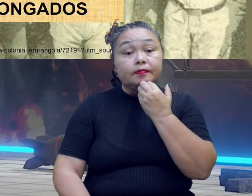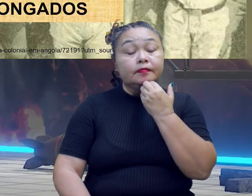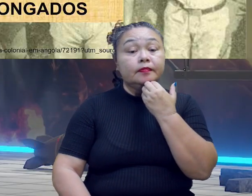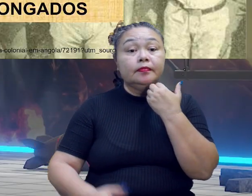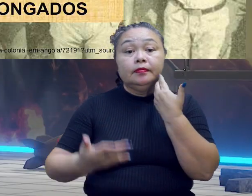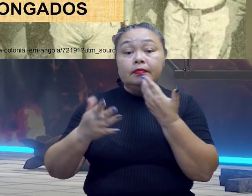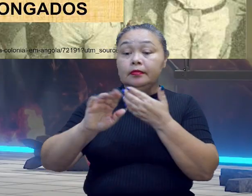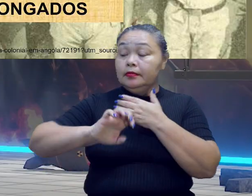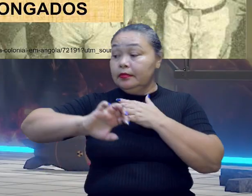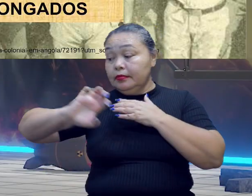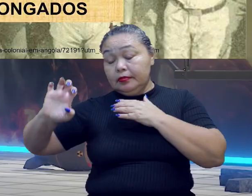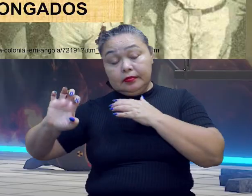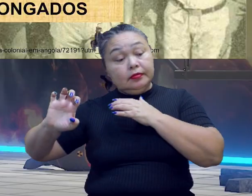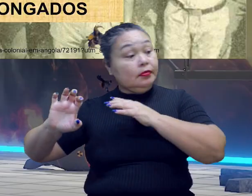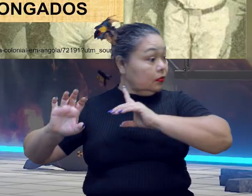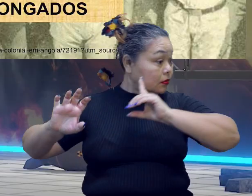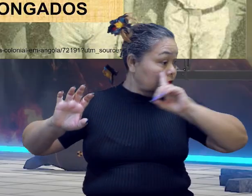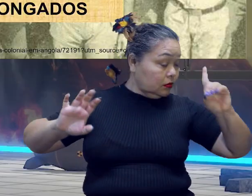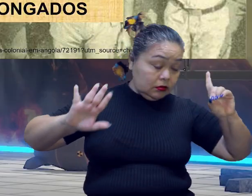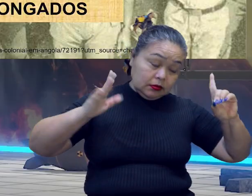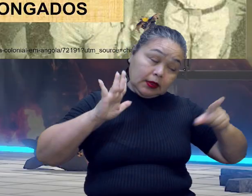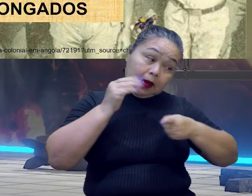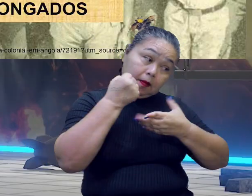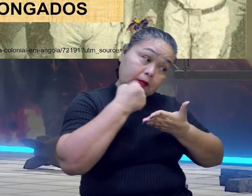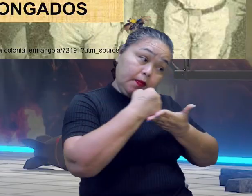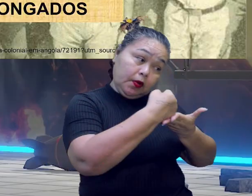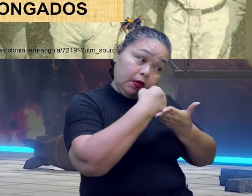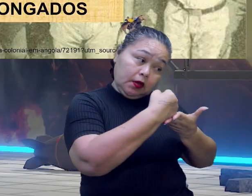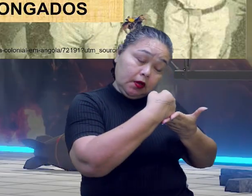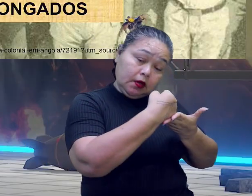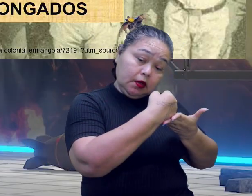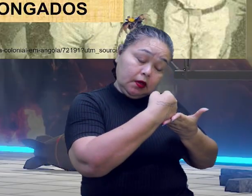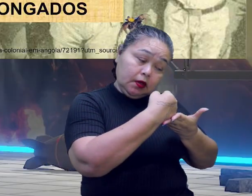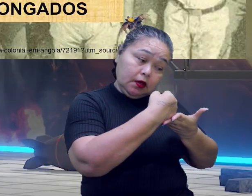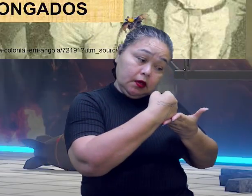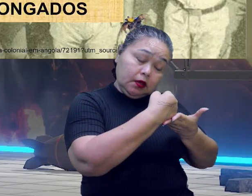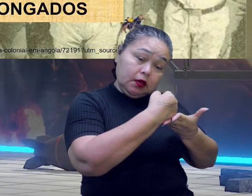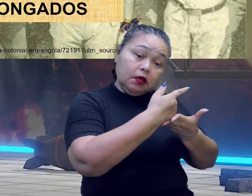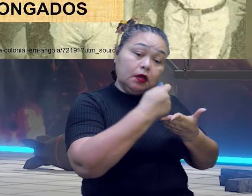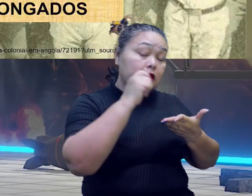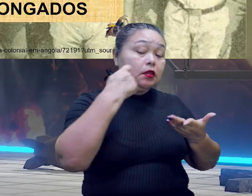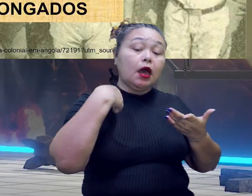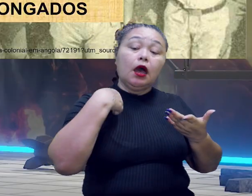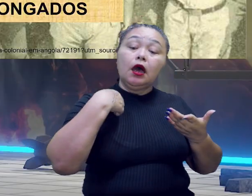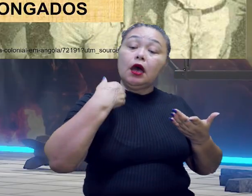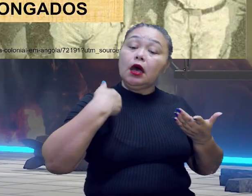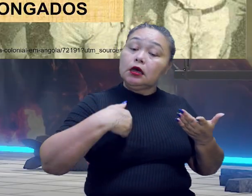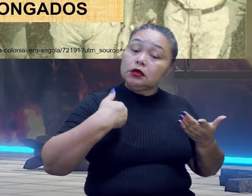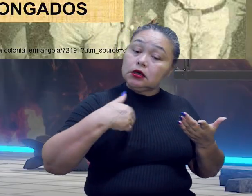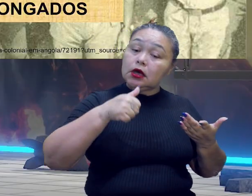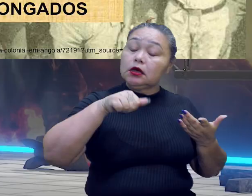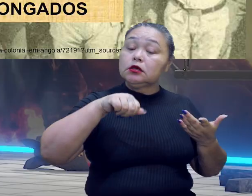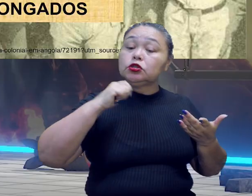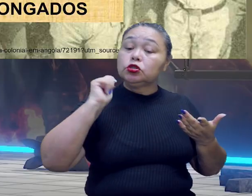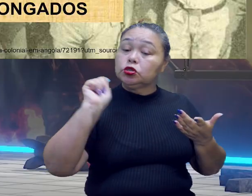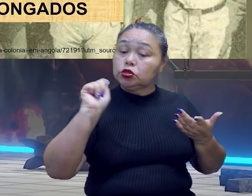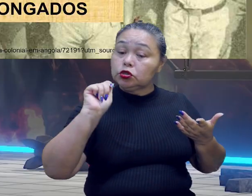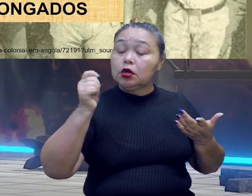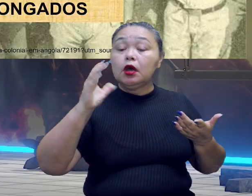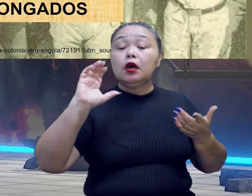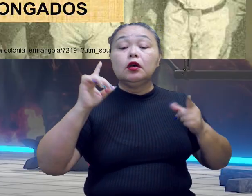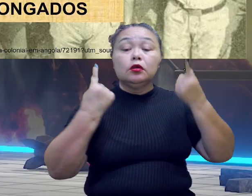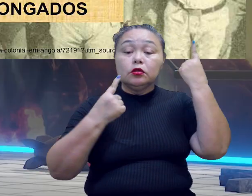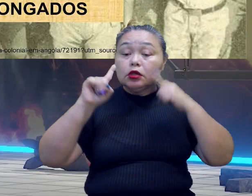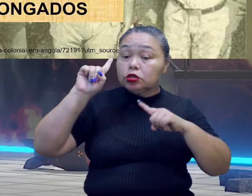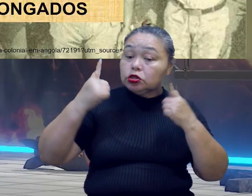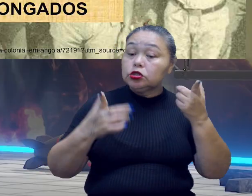A extrema-direita, ele tentando apoiou na Argentina, apoiou no Chile, apoiou